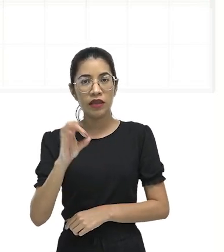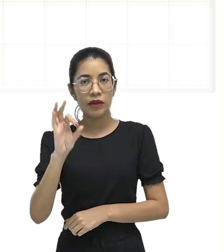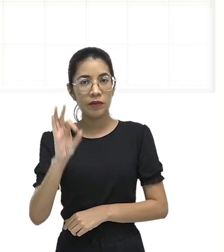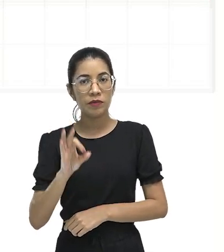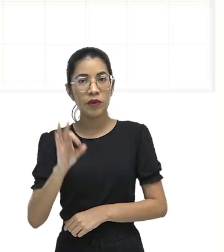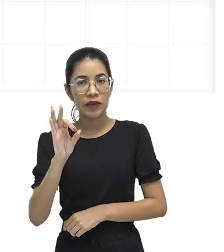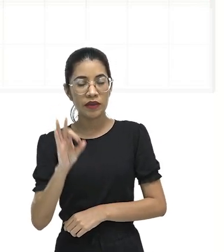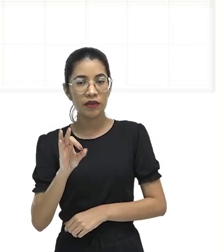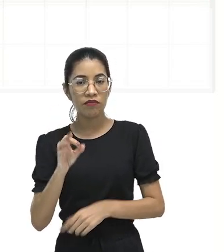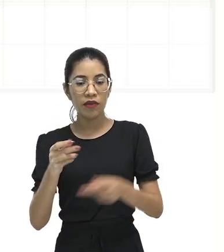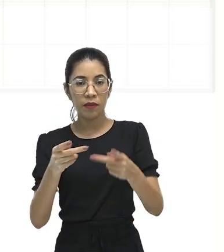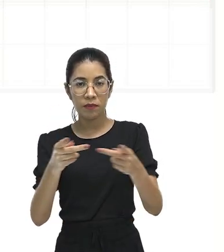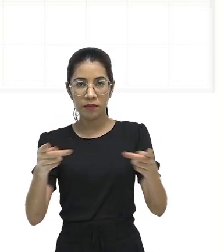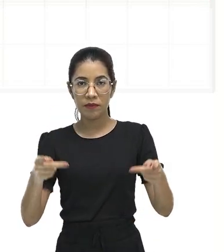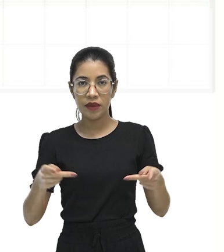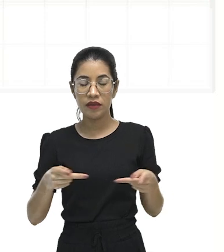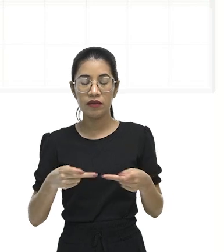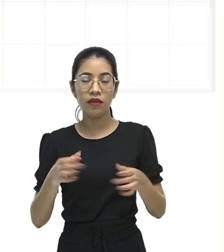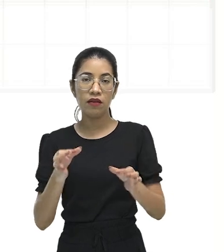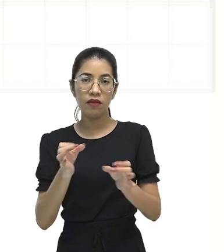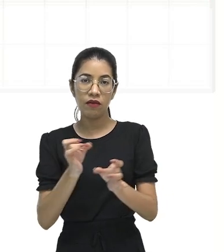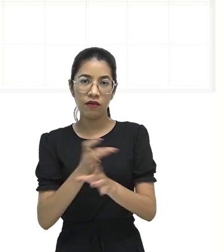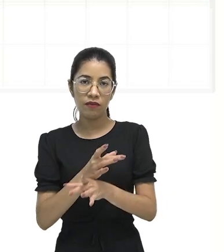100% da pizza, veja.